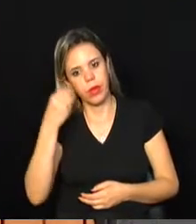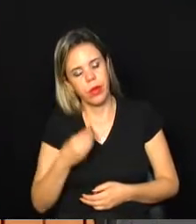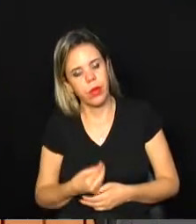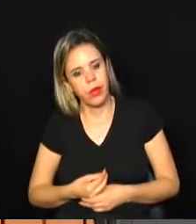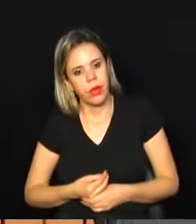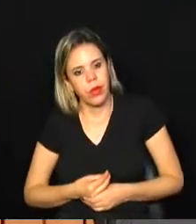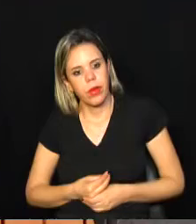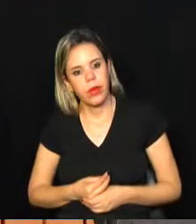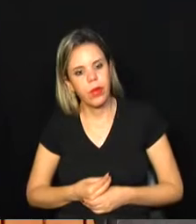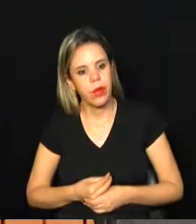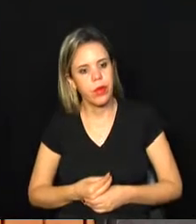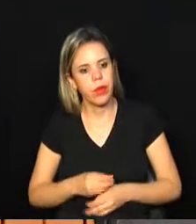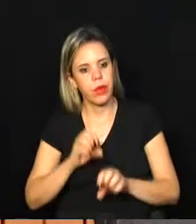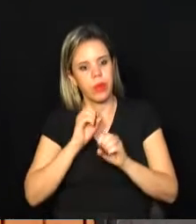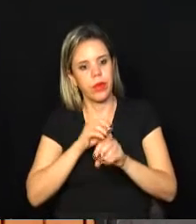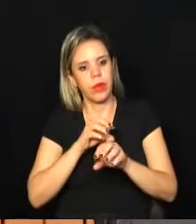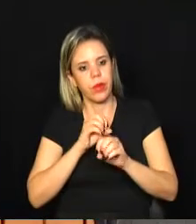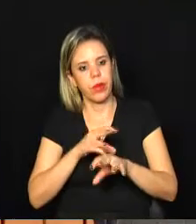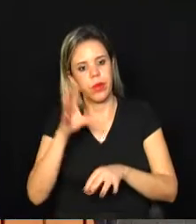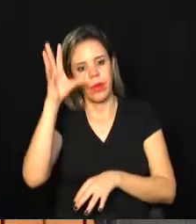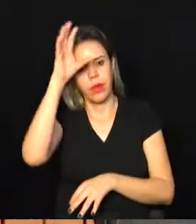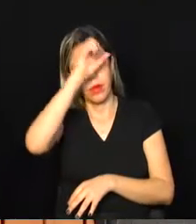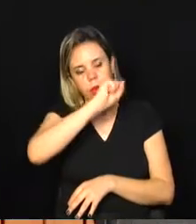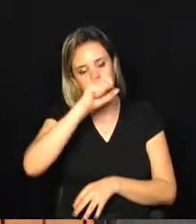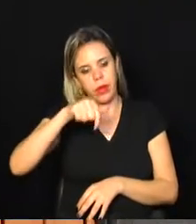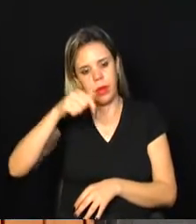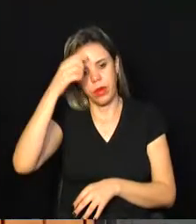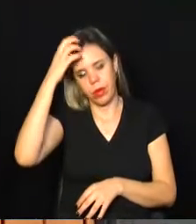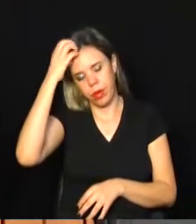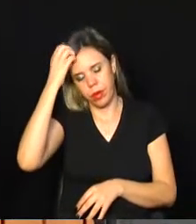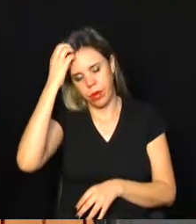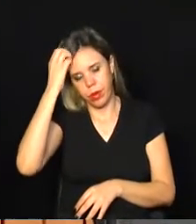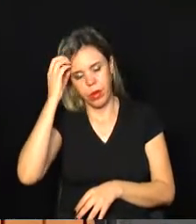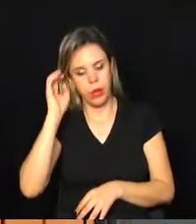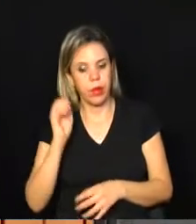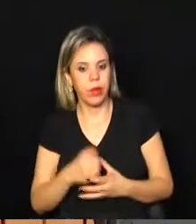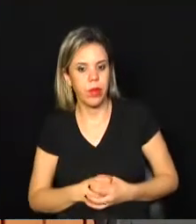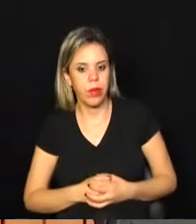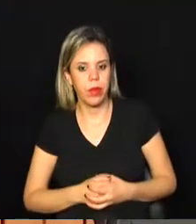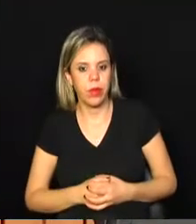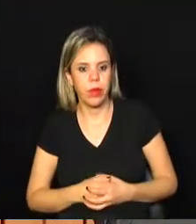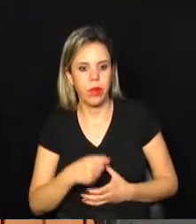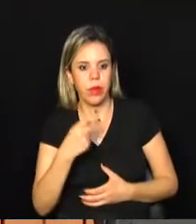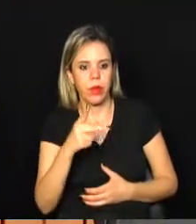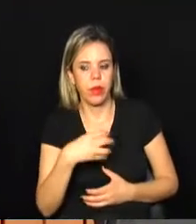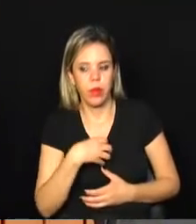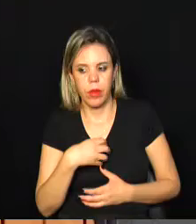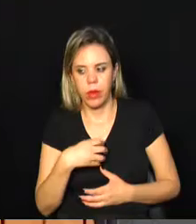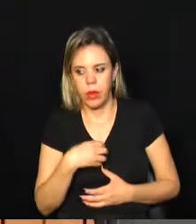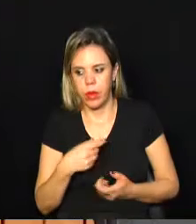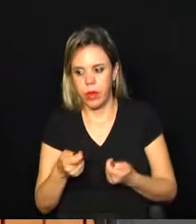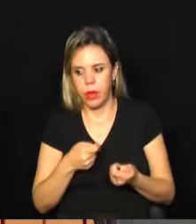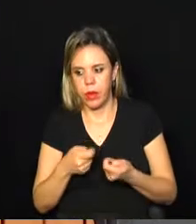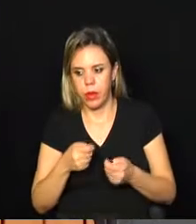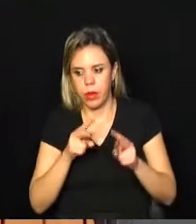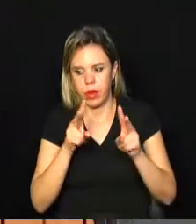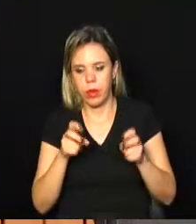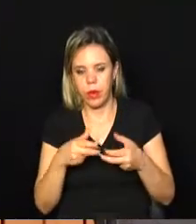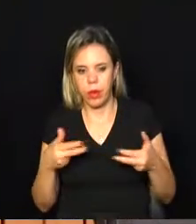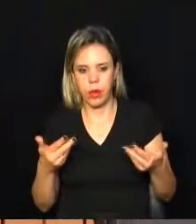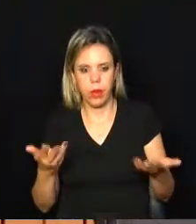e está nos ensinando aprendi muito com ele aqui e com a com a sua forma de lidar com a questão